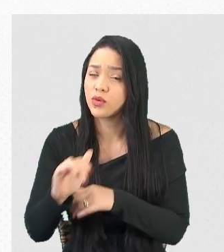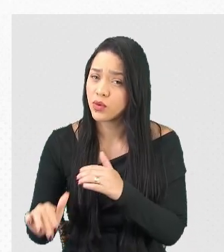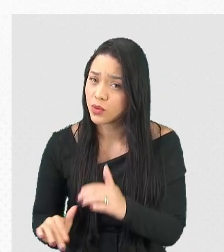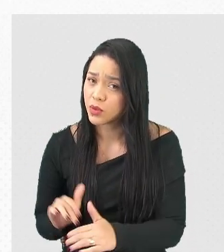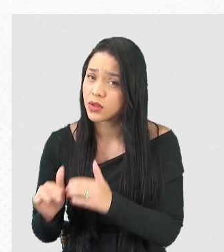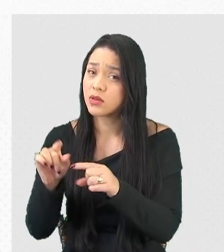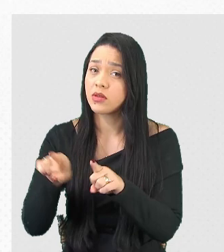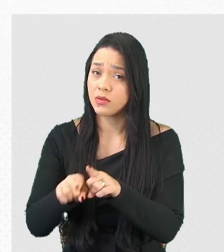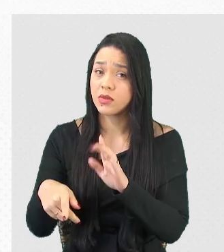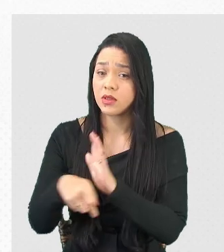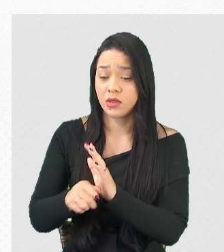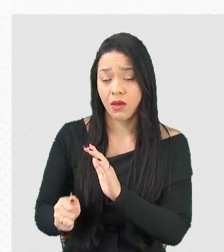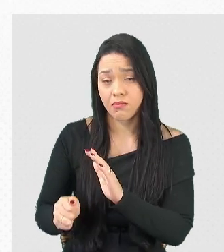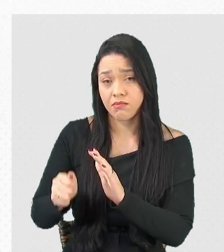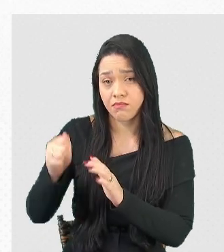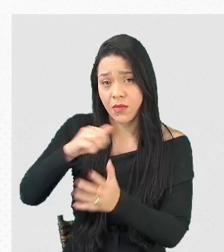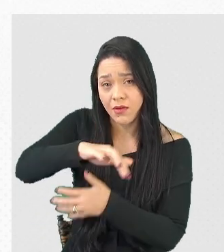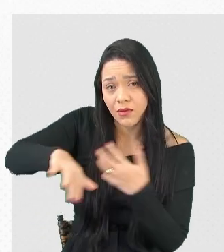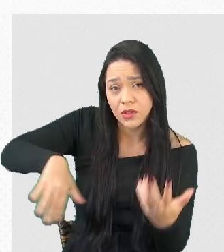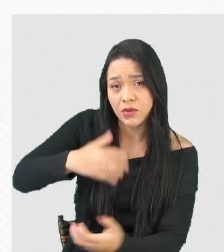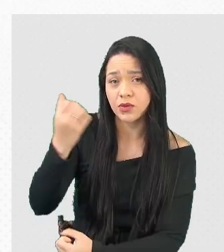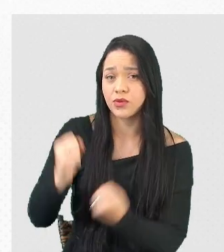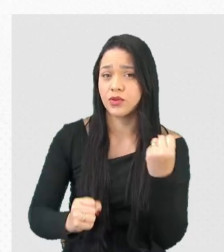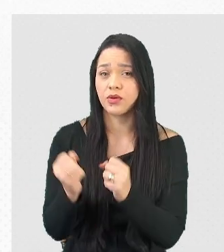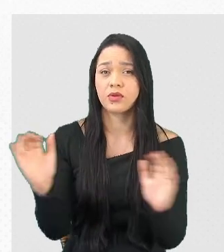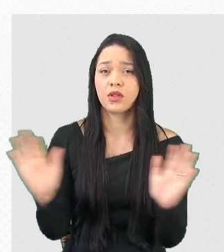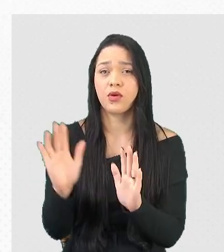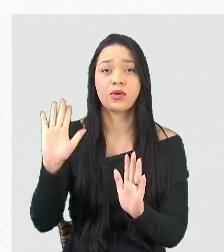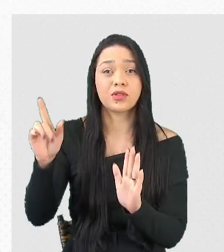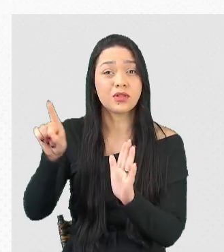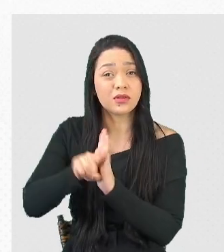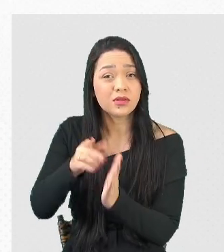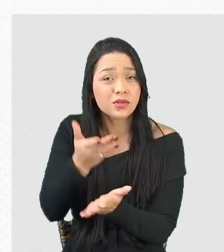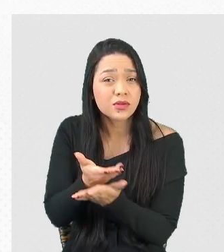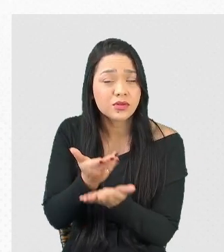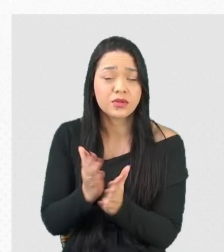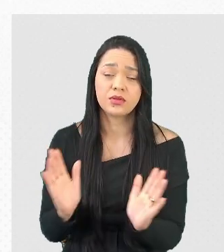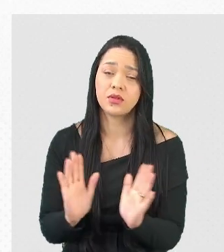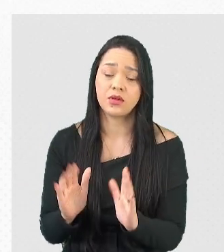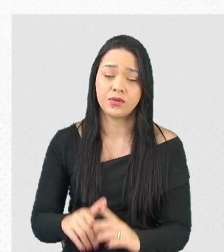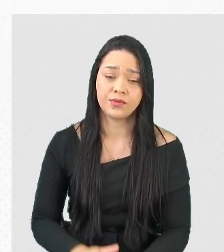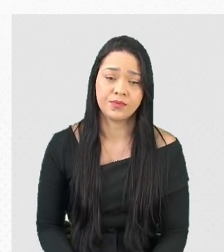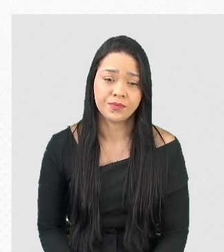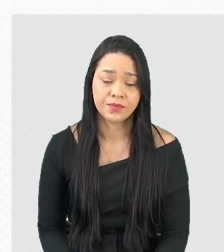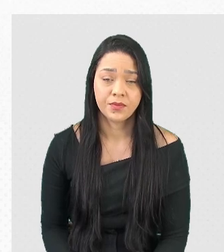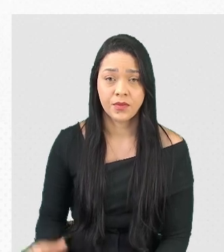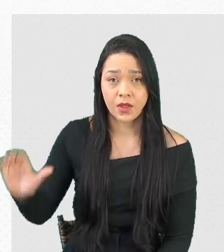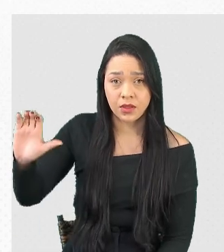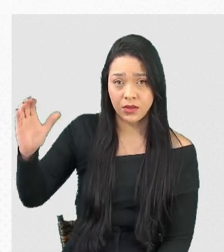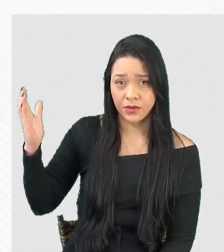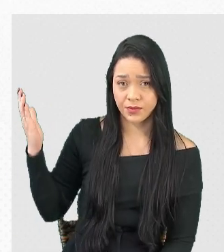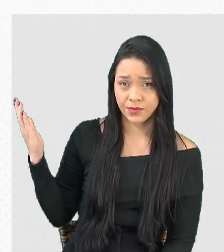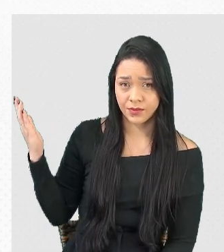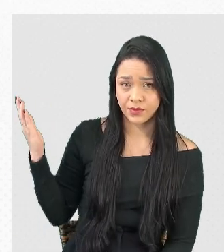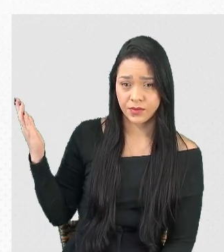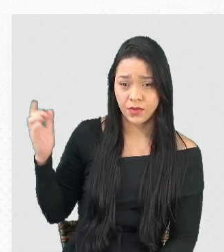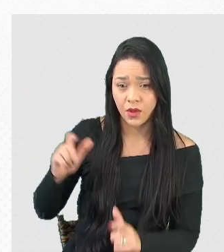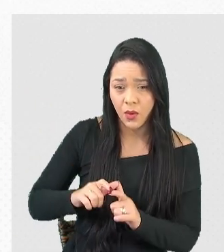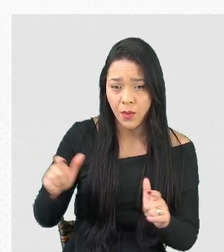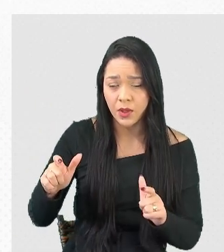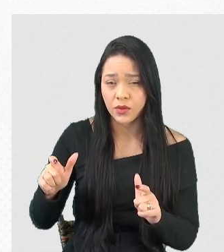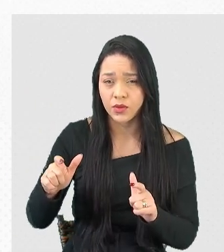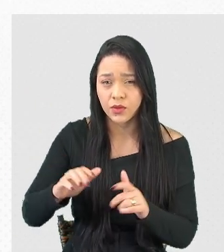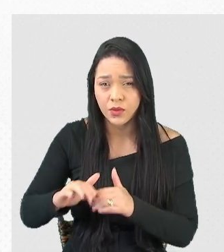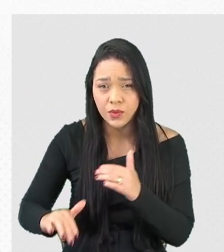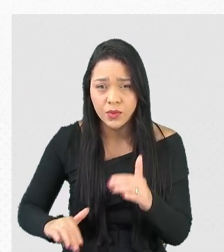está estudando. Gloriosa, carvão mineral e aumento do processo de degelo nas calotas polares.